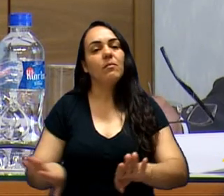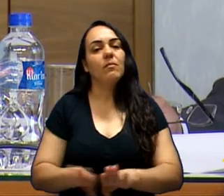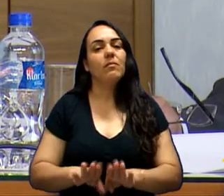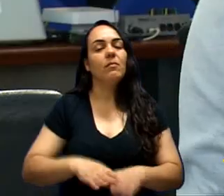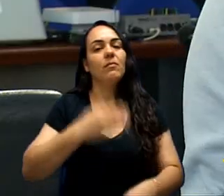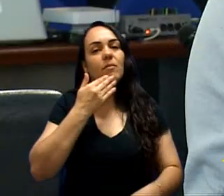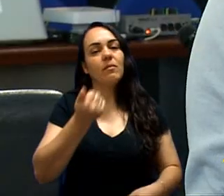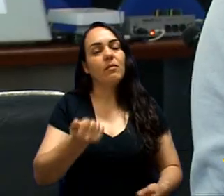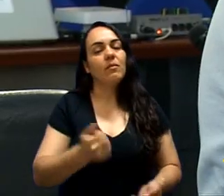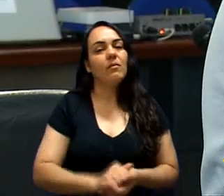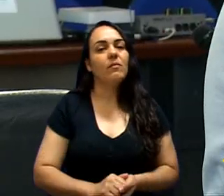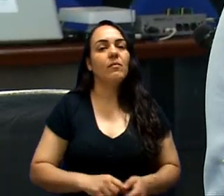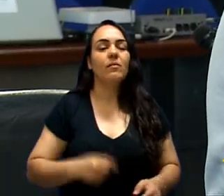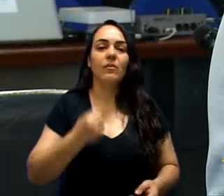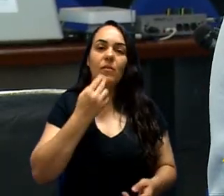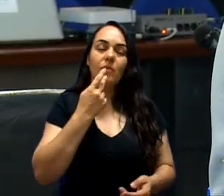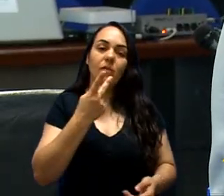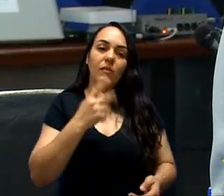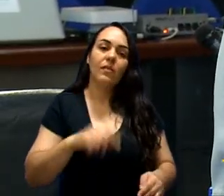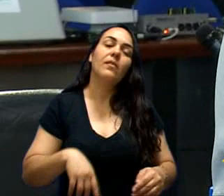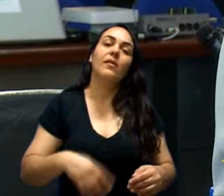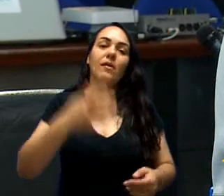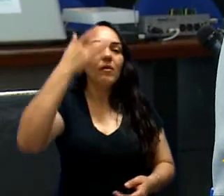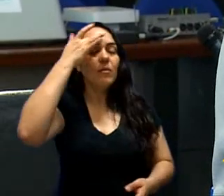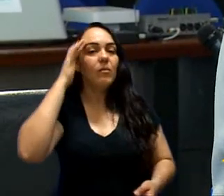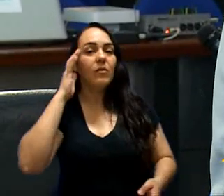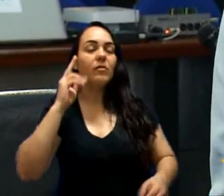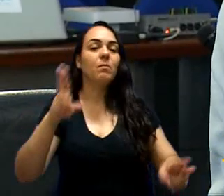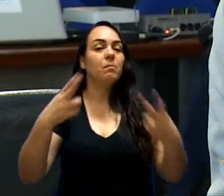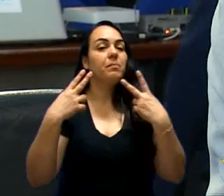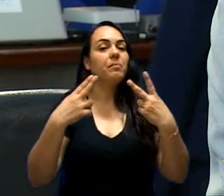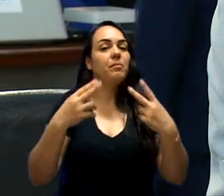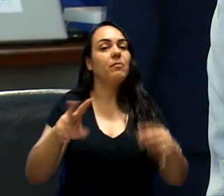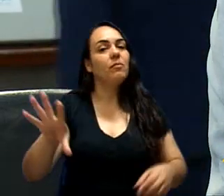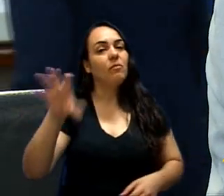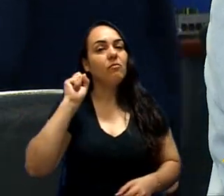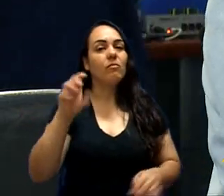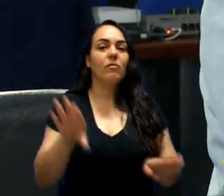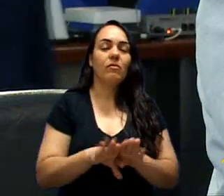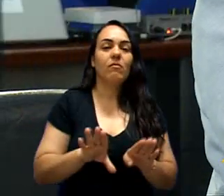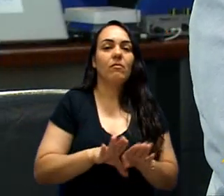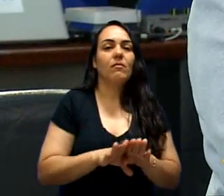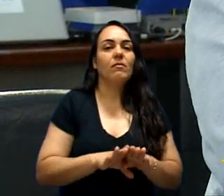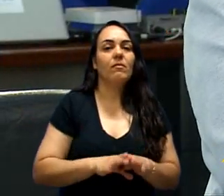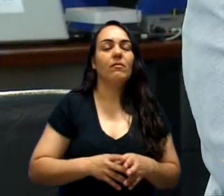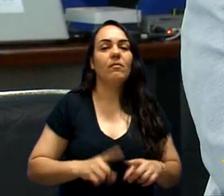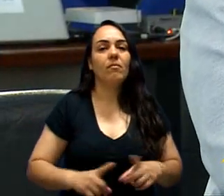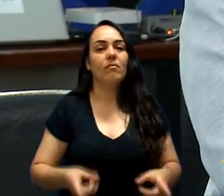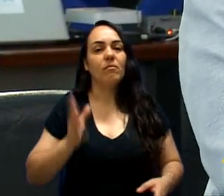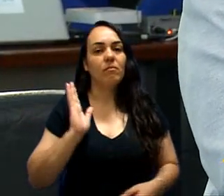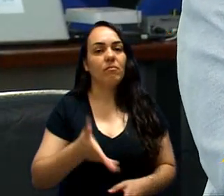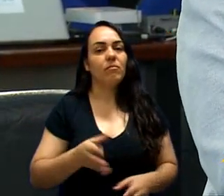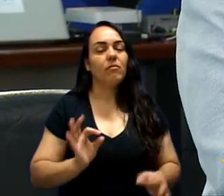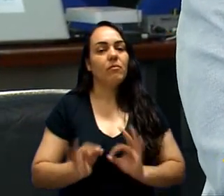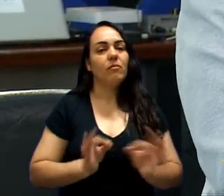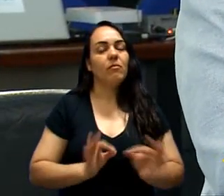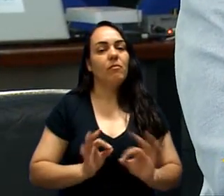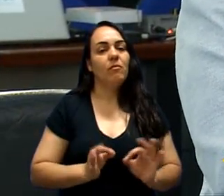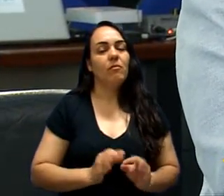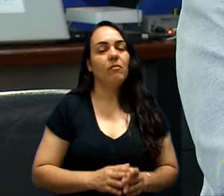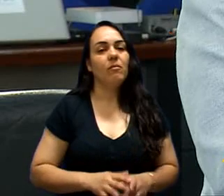foi pedido oitiva, Périx? Já. Desse projeto? Já. Pois é, porque não dá para